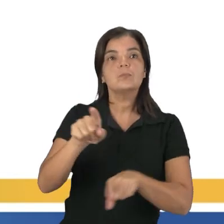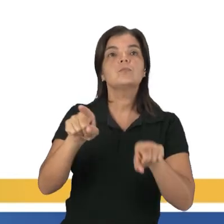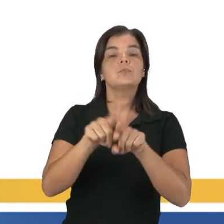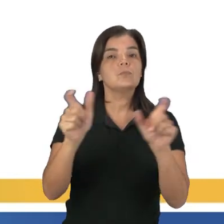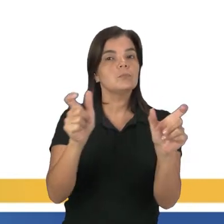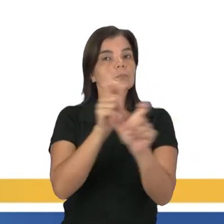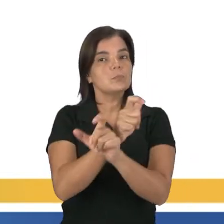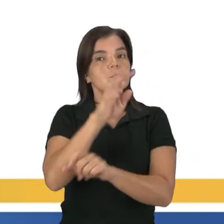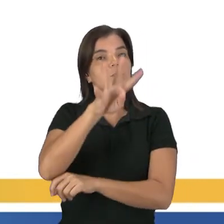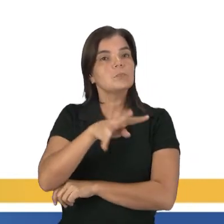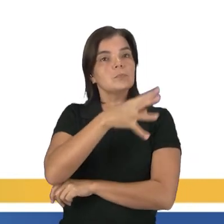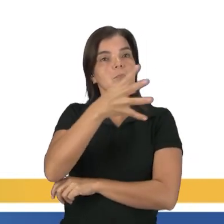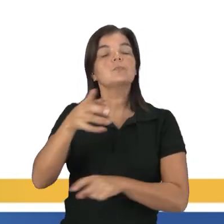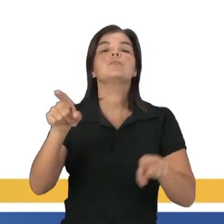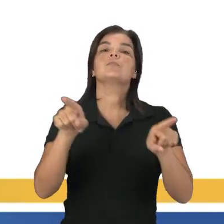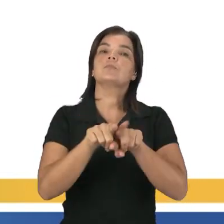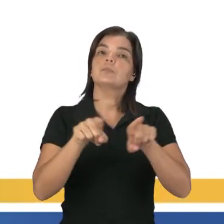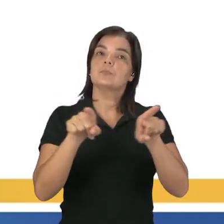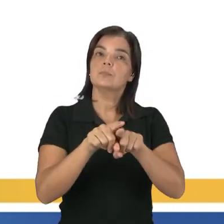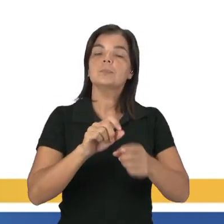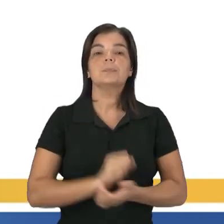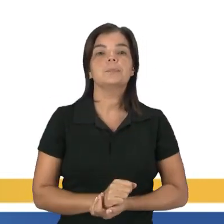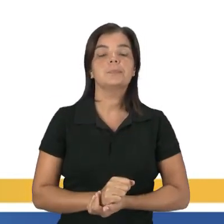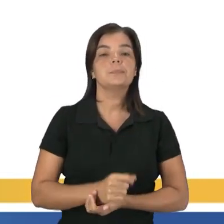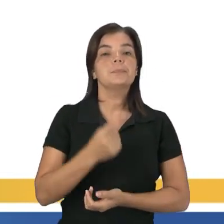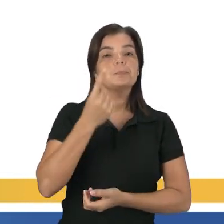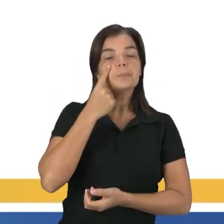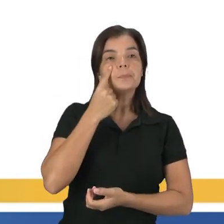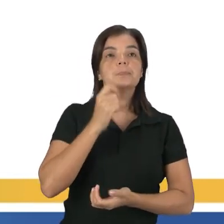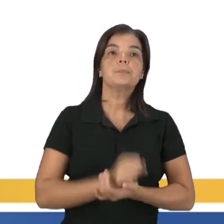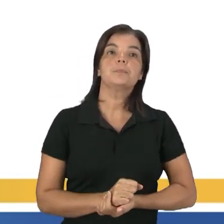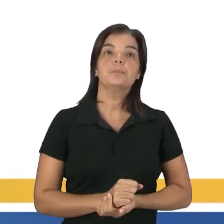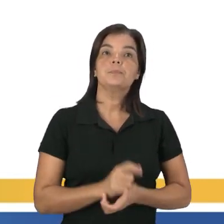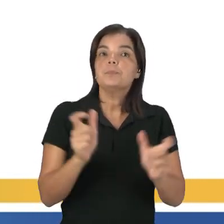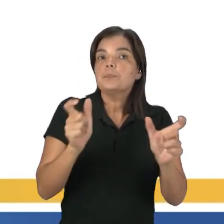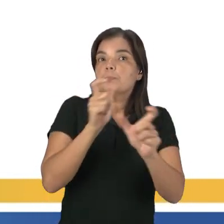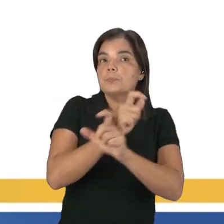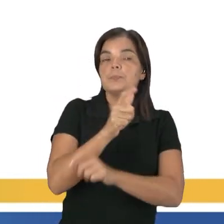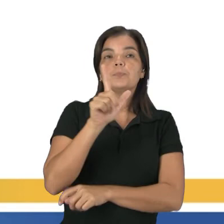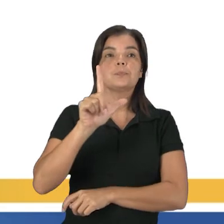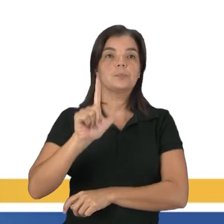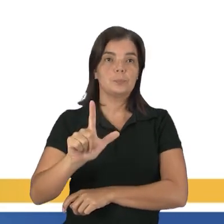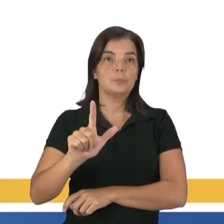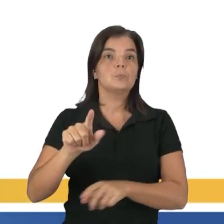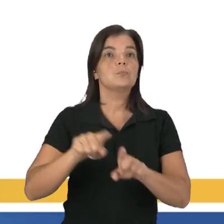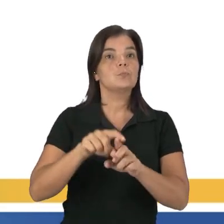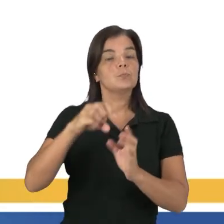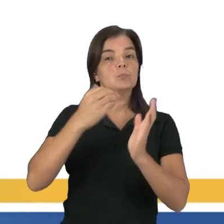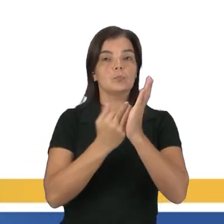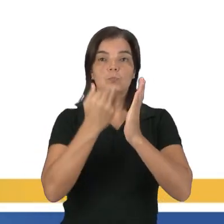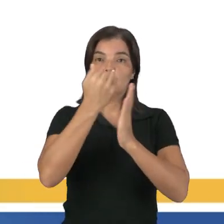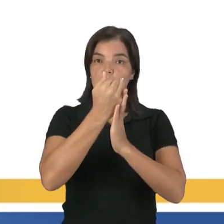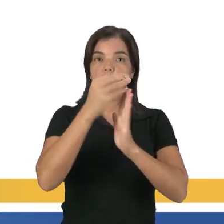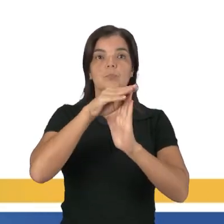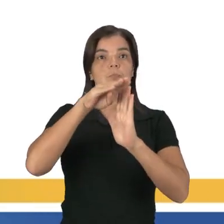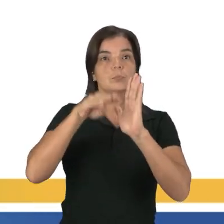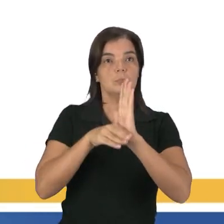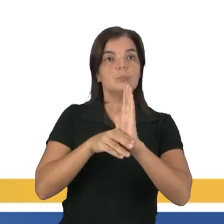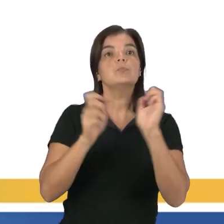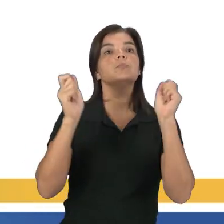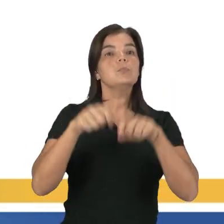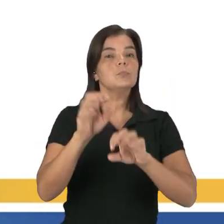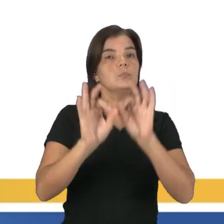temos a nossa tabelinha com convenção, né? Vamos fazer aqui a leitura, né? A conversão de 1 litro para seus múltiplos